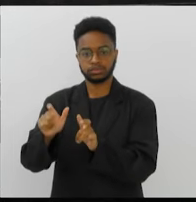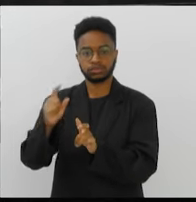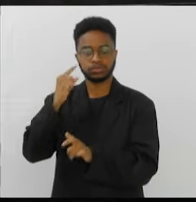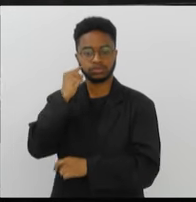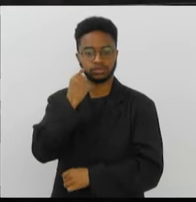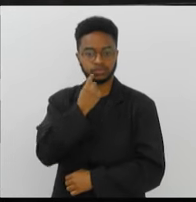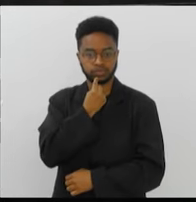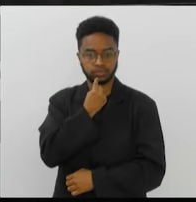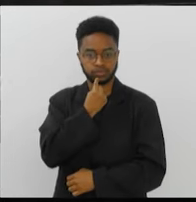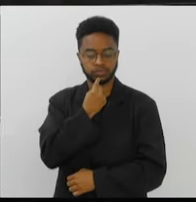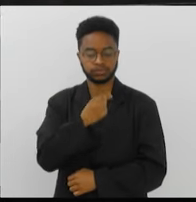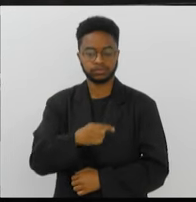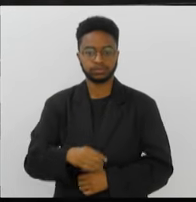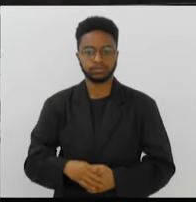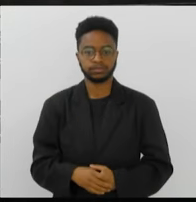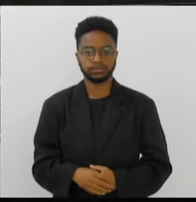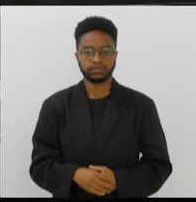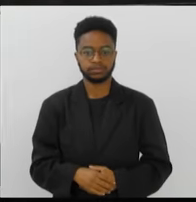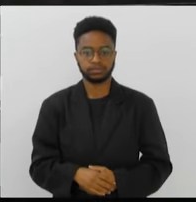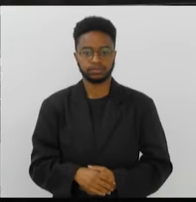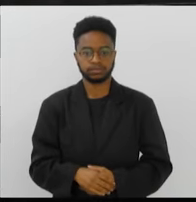aos deficientes